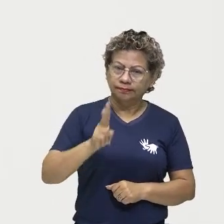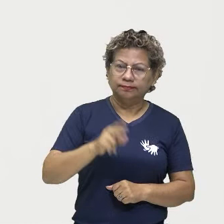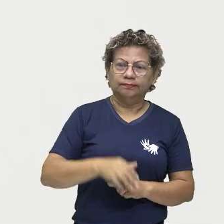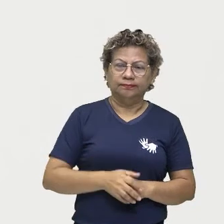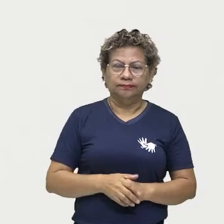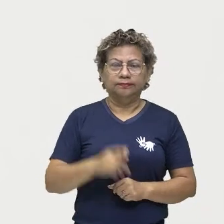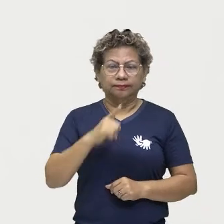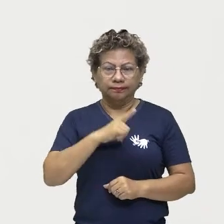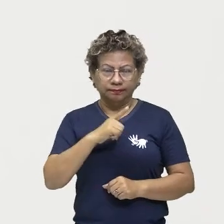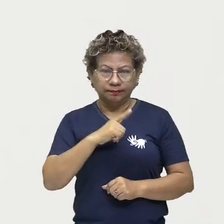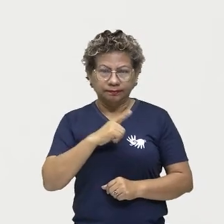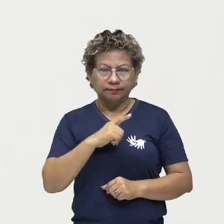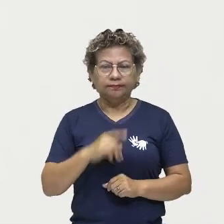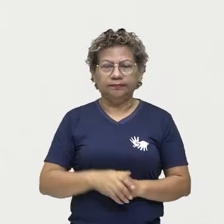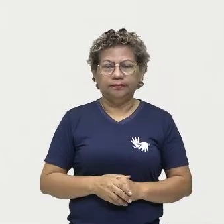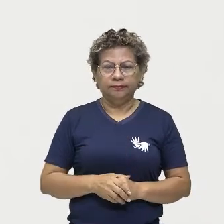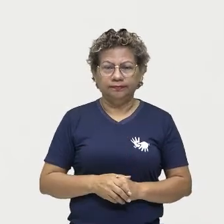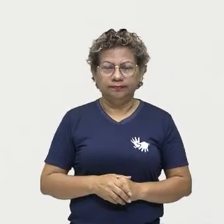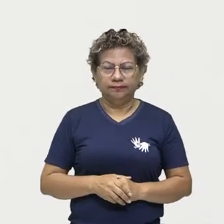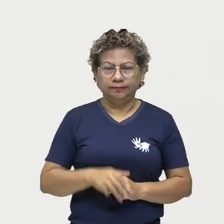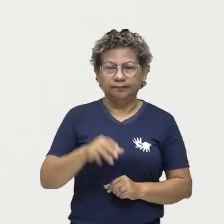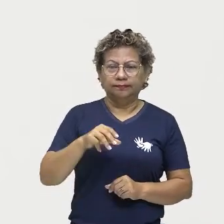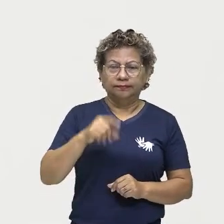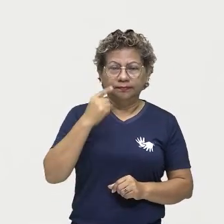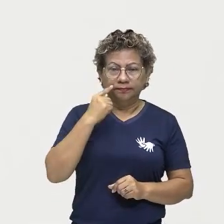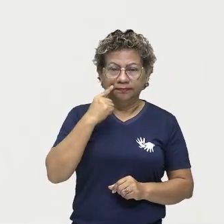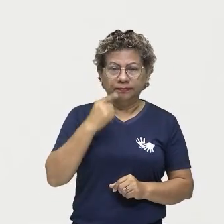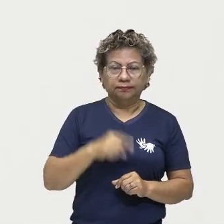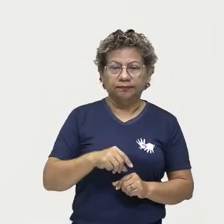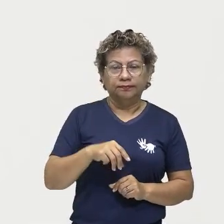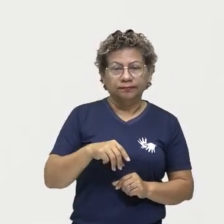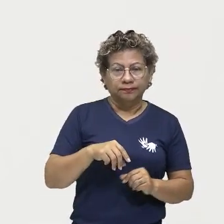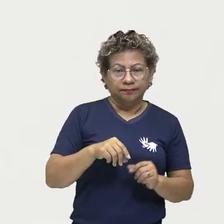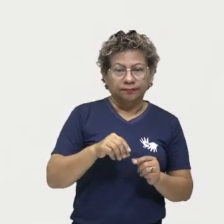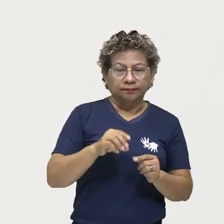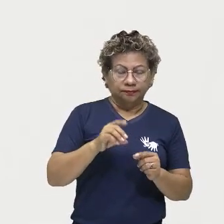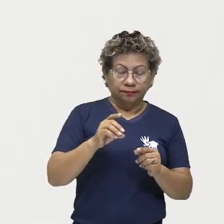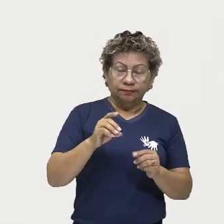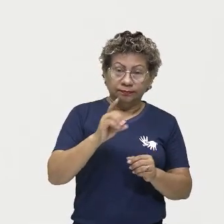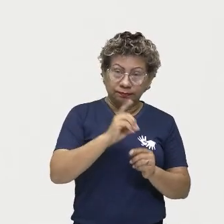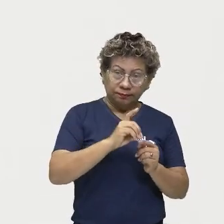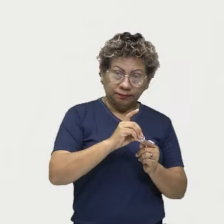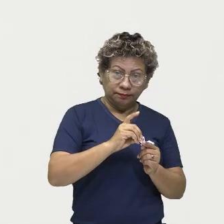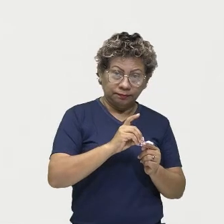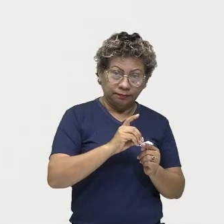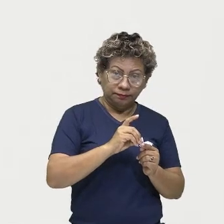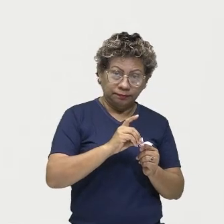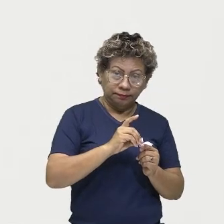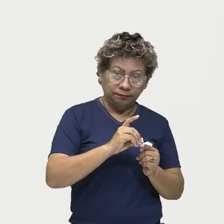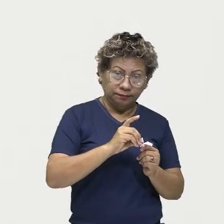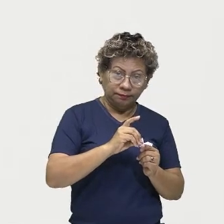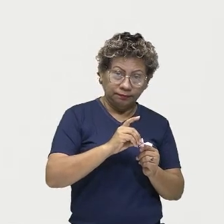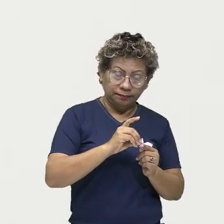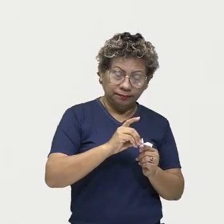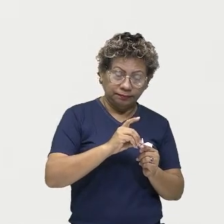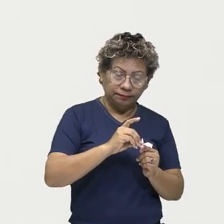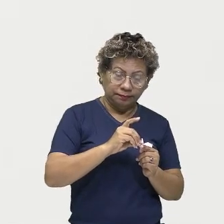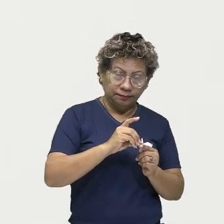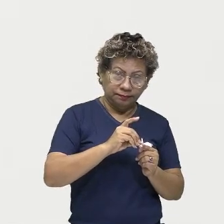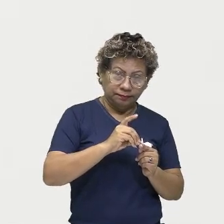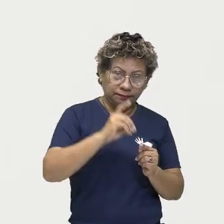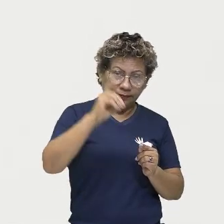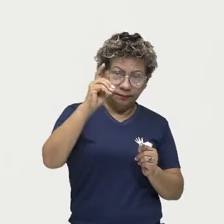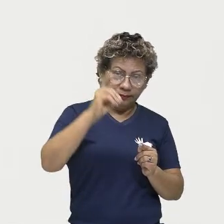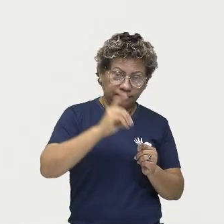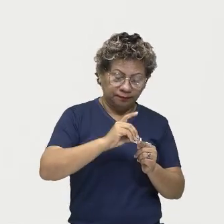M1 ao D, mede 2, do D até a metade ali também vai valer